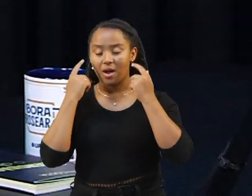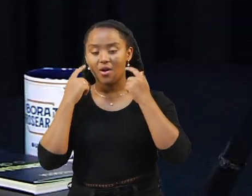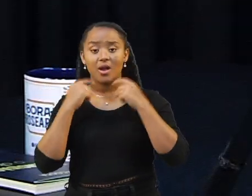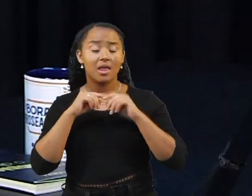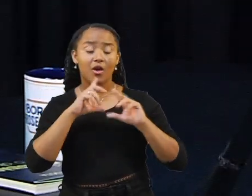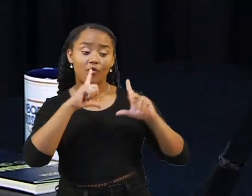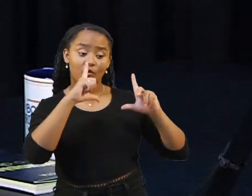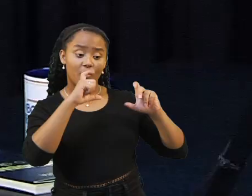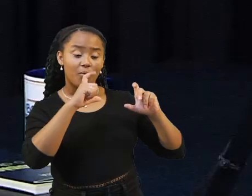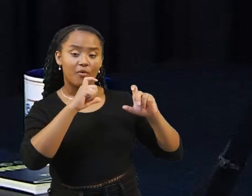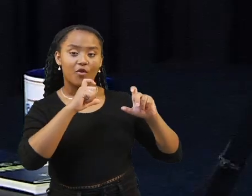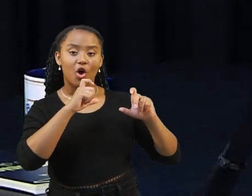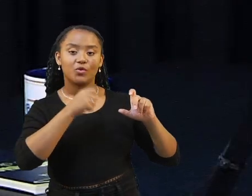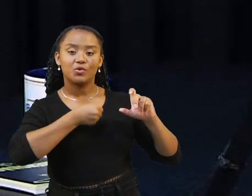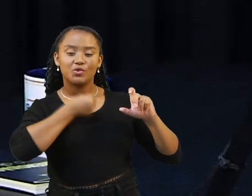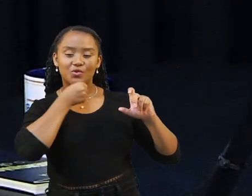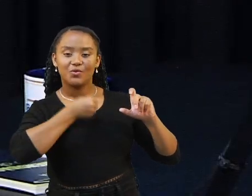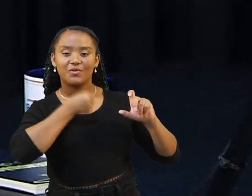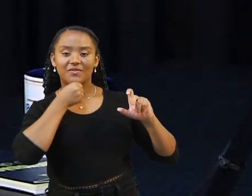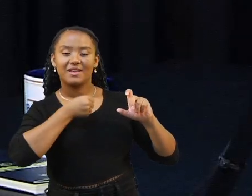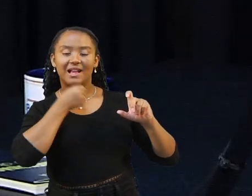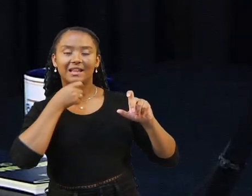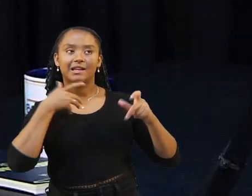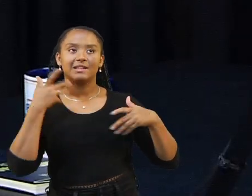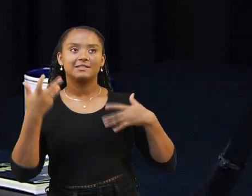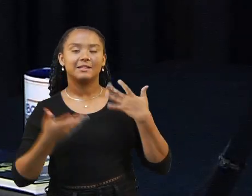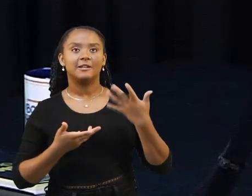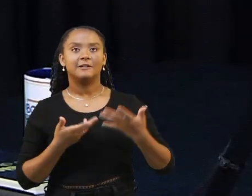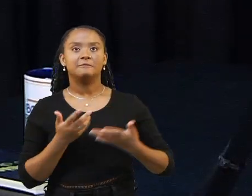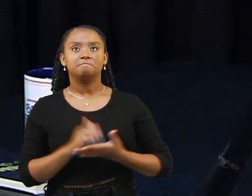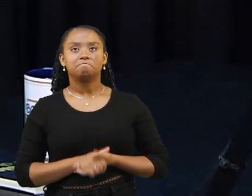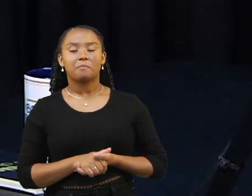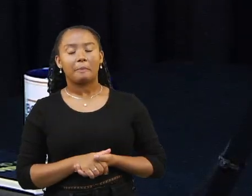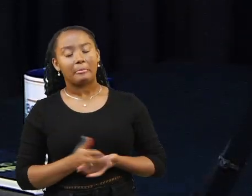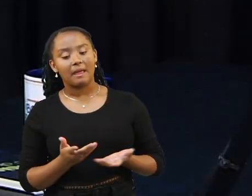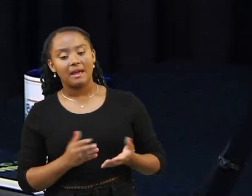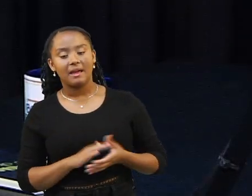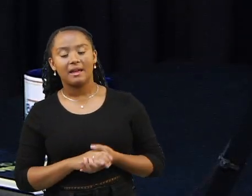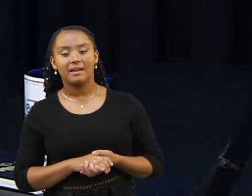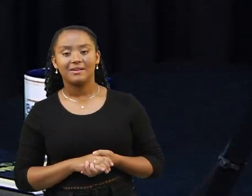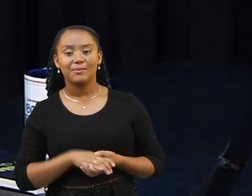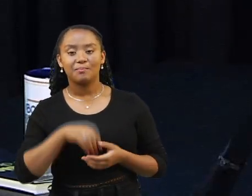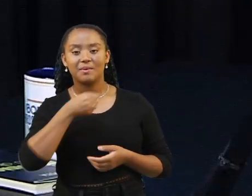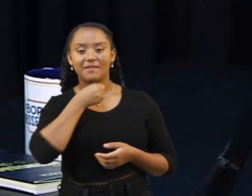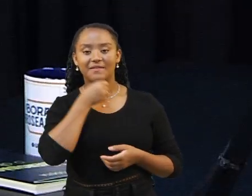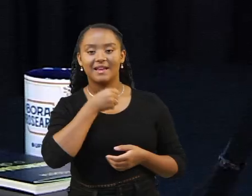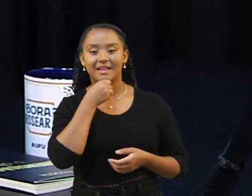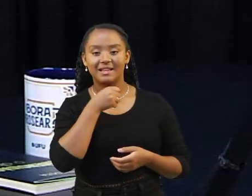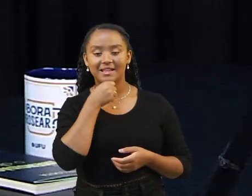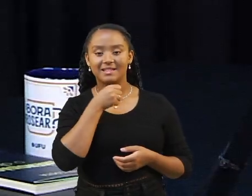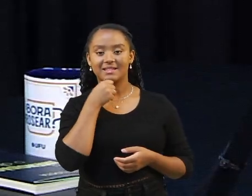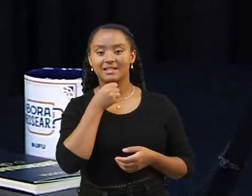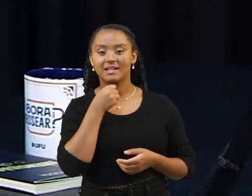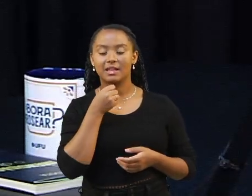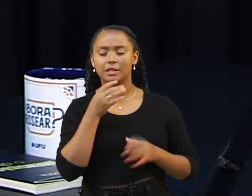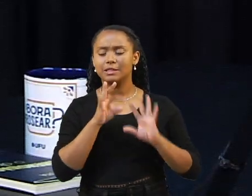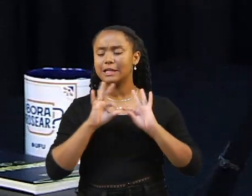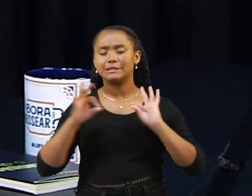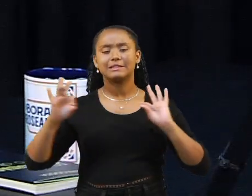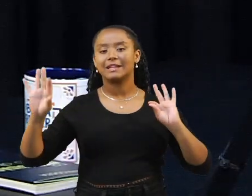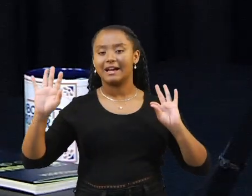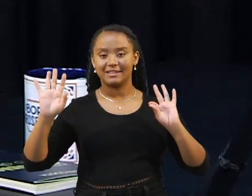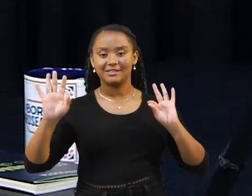de uma velhice comum, foi a foto de uma velhice, digamos, uma